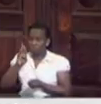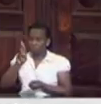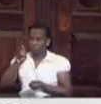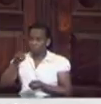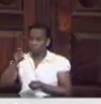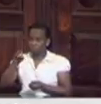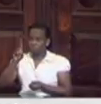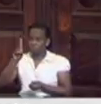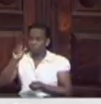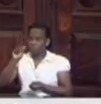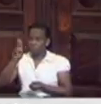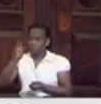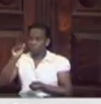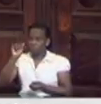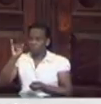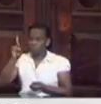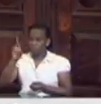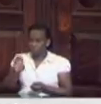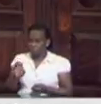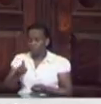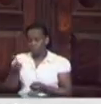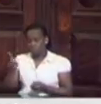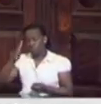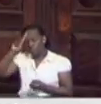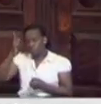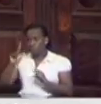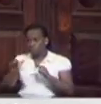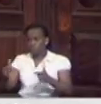Dauaire, que tomaram a iniciativa.